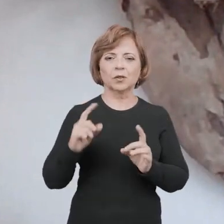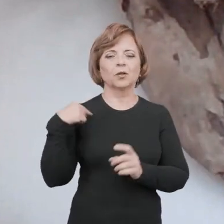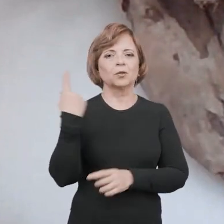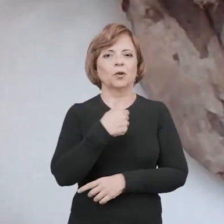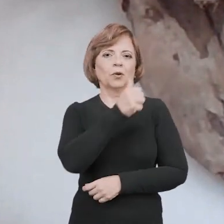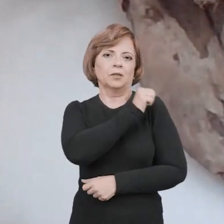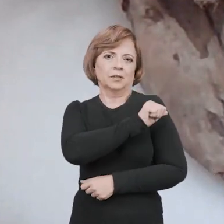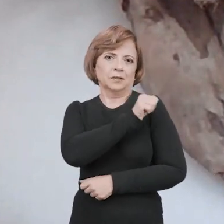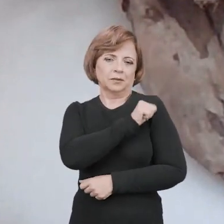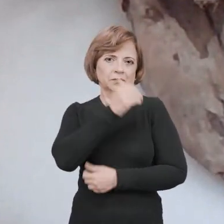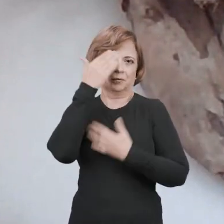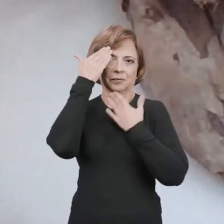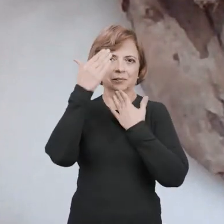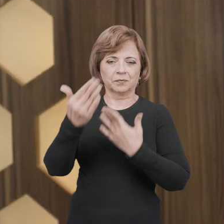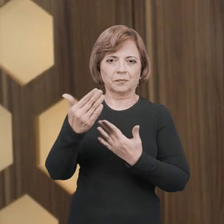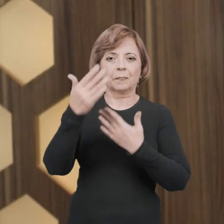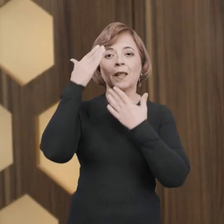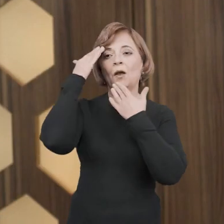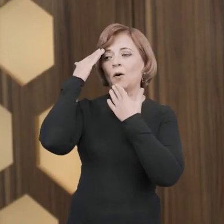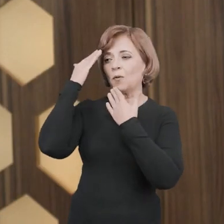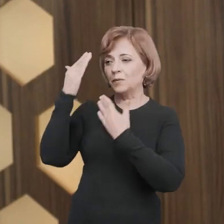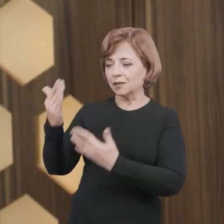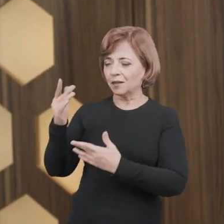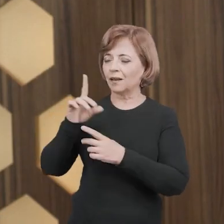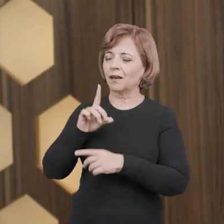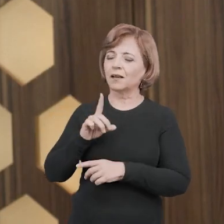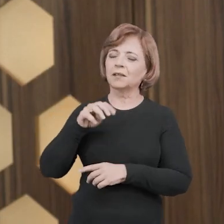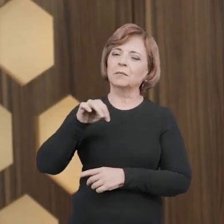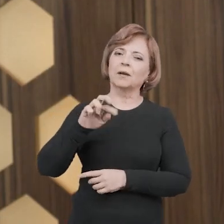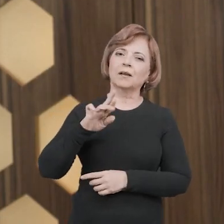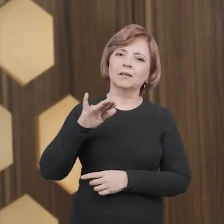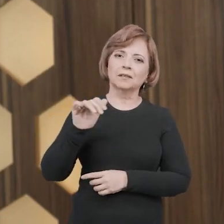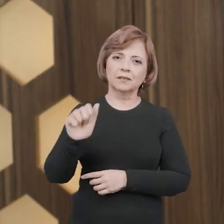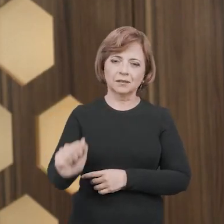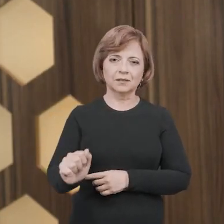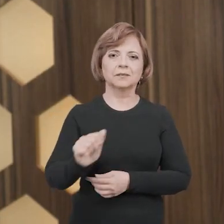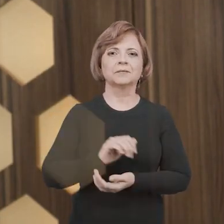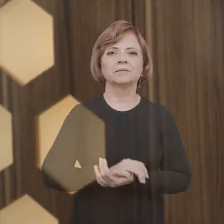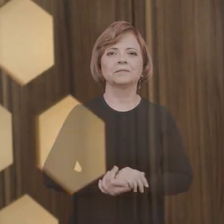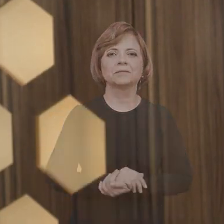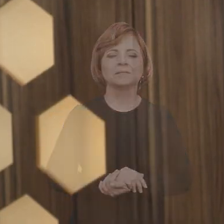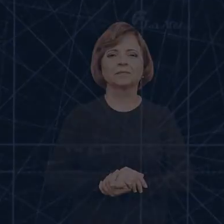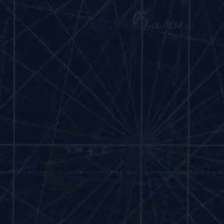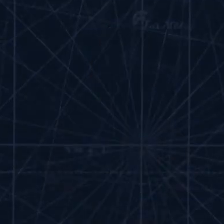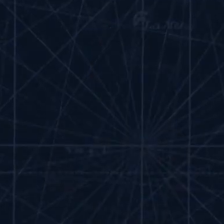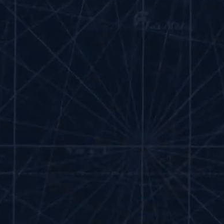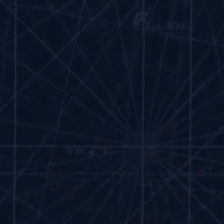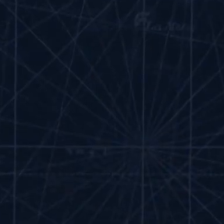estado do Rio de Janeiro. Muito obrigada. Muito obrigada, doutora Maria Cristina Telechea.